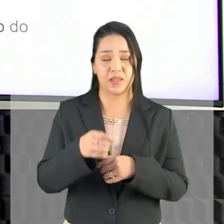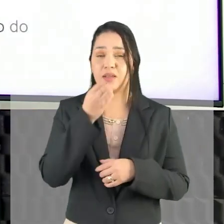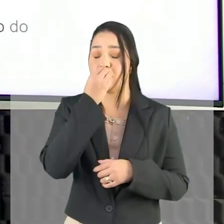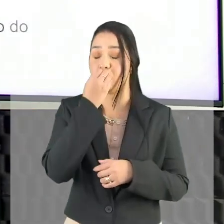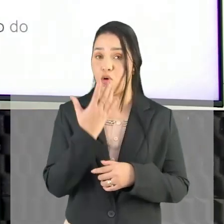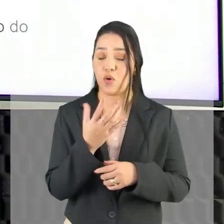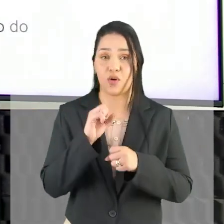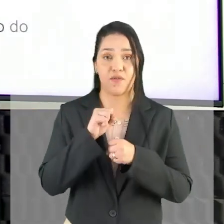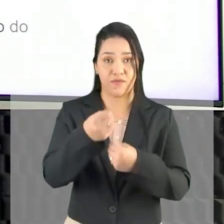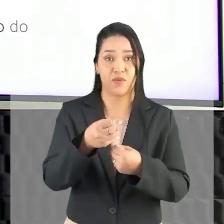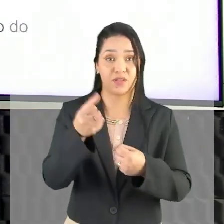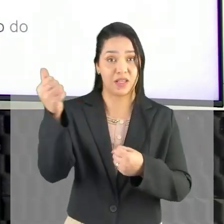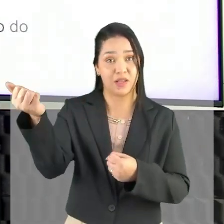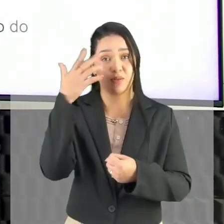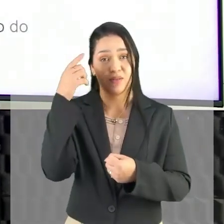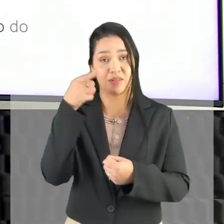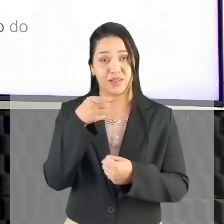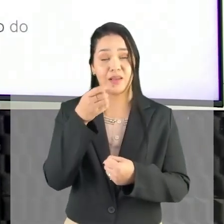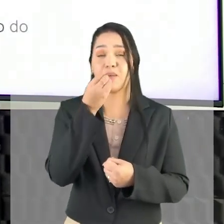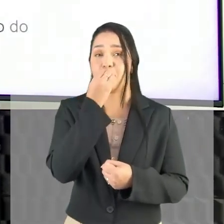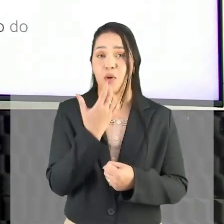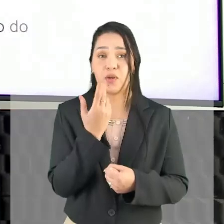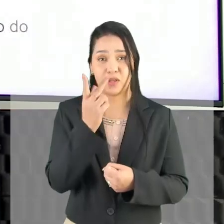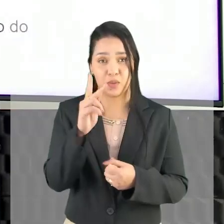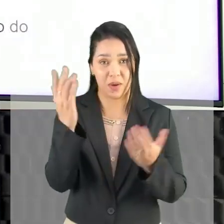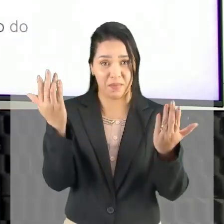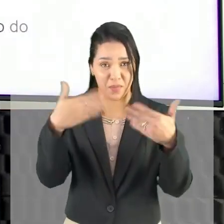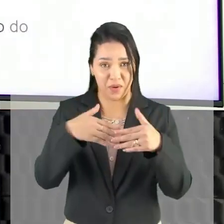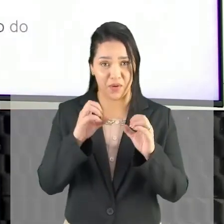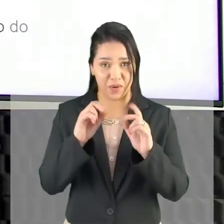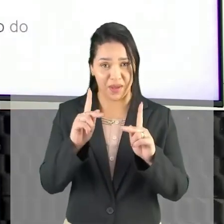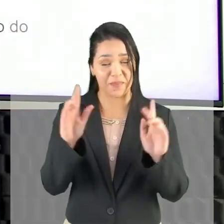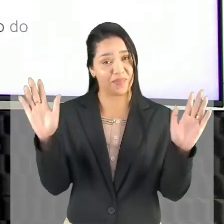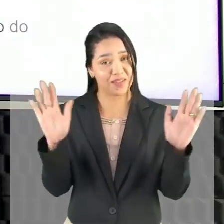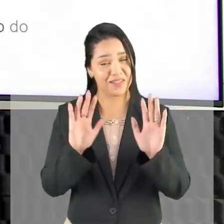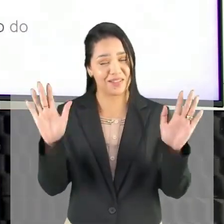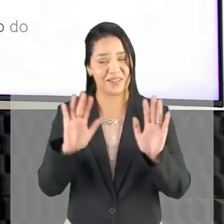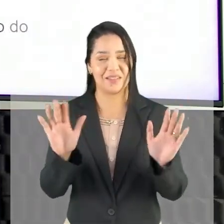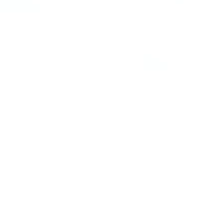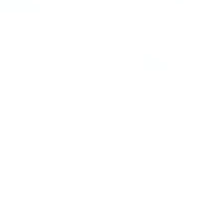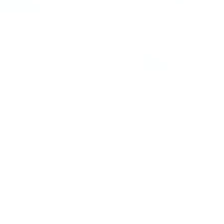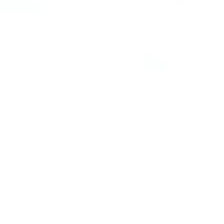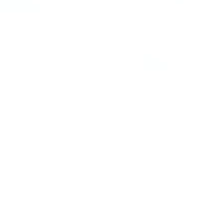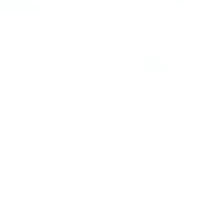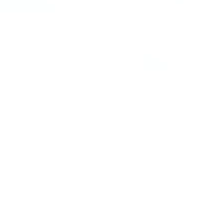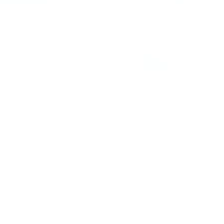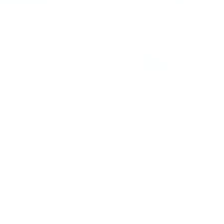desejo muita força e luz para que você mande muito bem nessa prova. Até a próxima aula, gente!